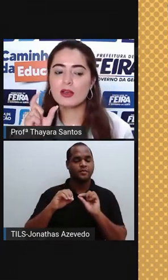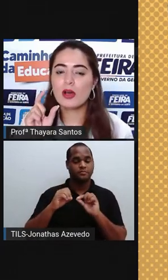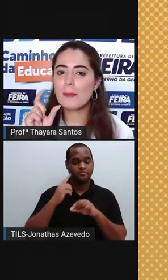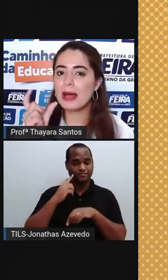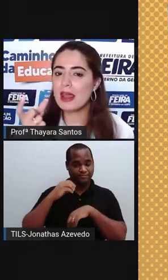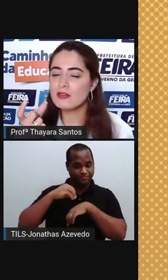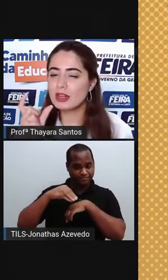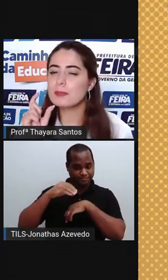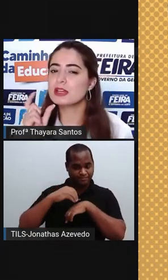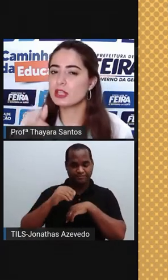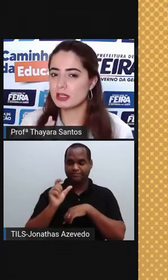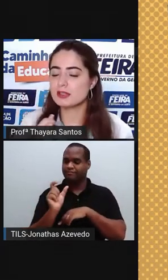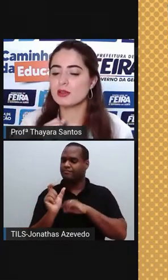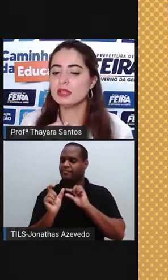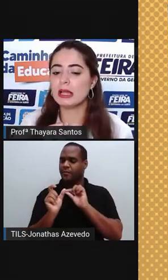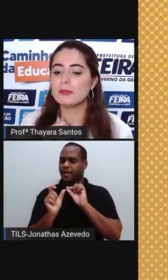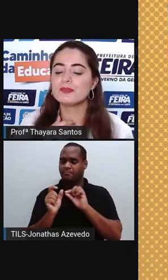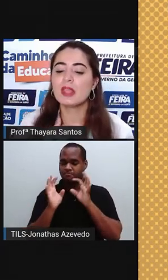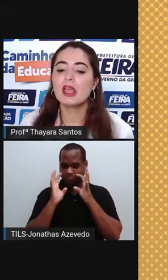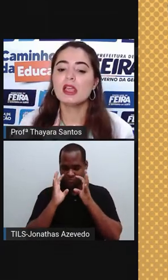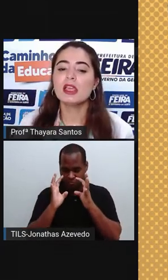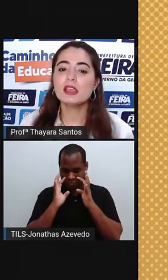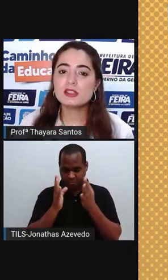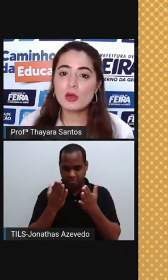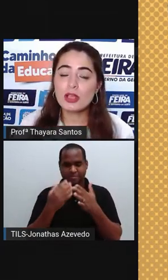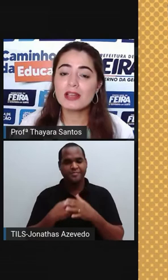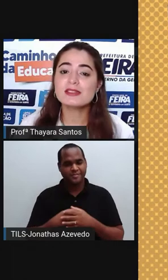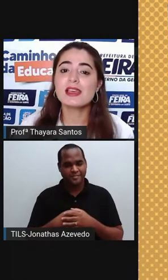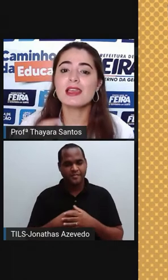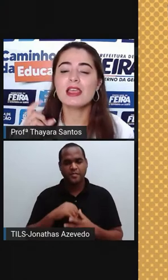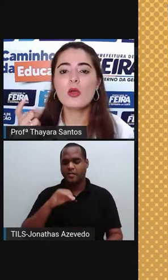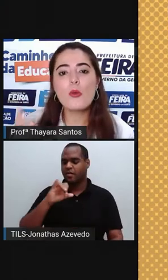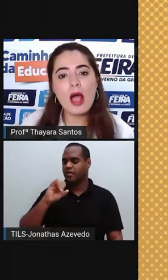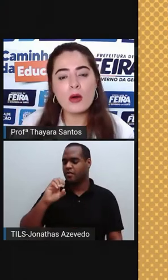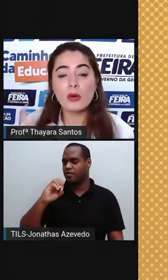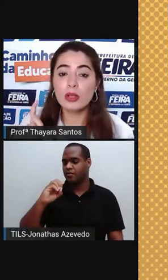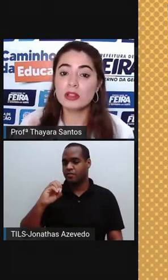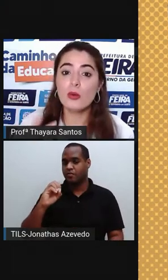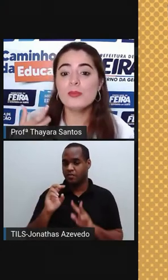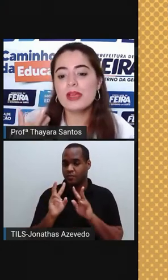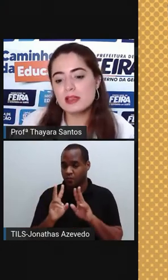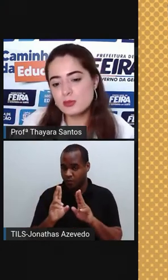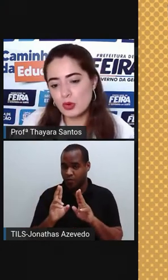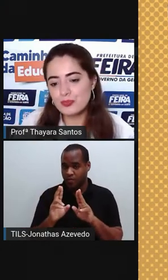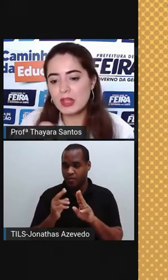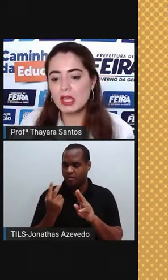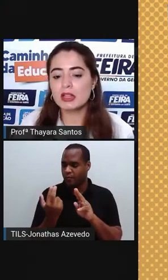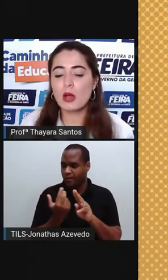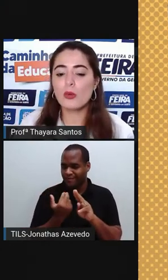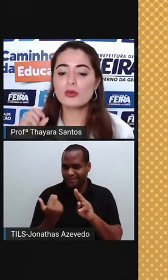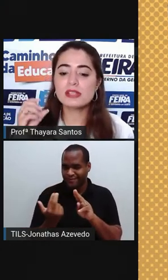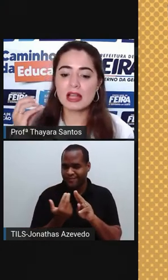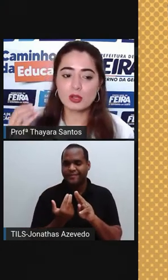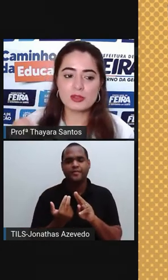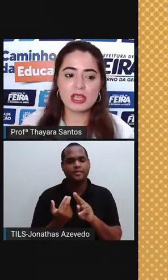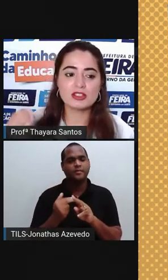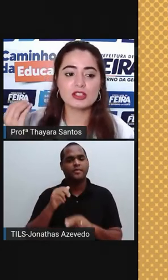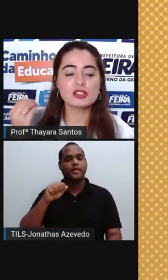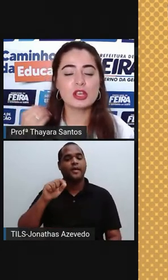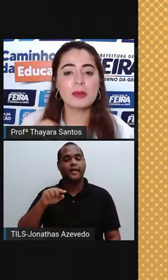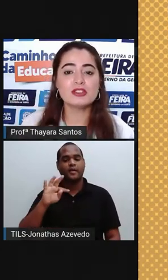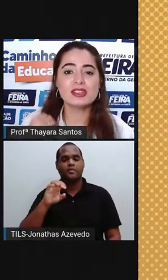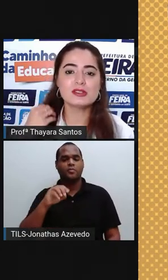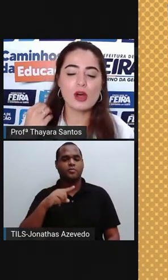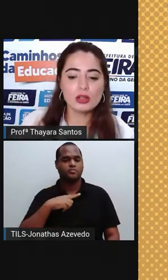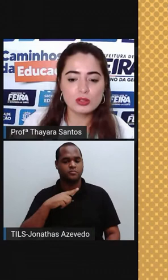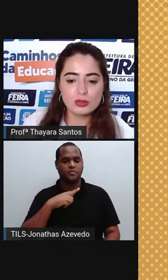aí a palavrinha e prestar atenção nela. Iso quer dizer igual, ou então o mesmo. Então, os átomos que a gente